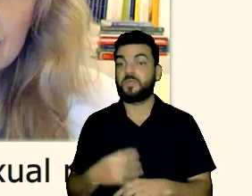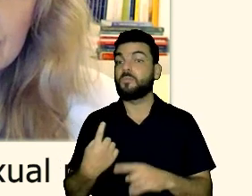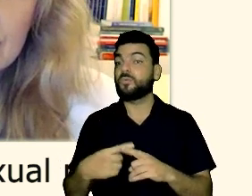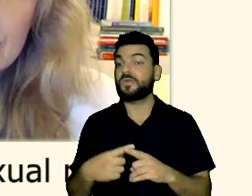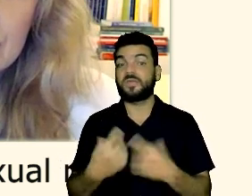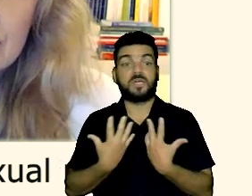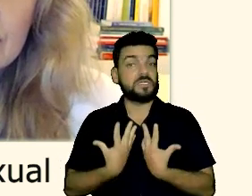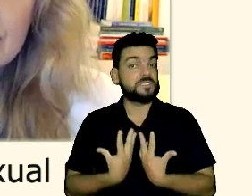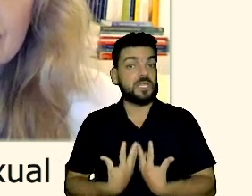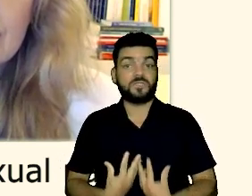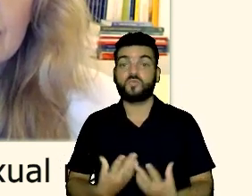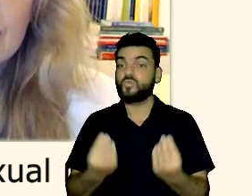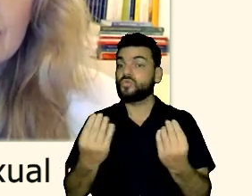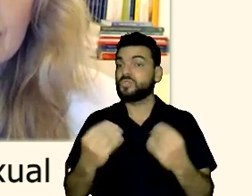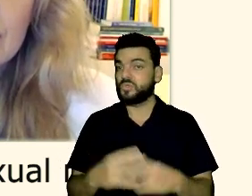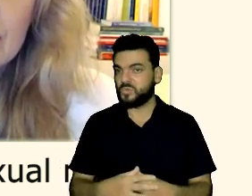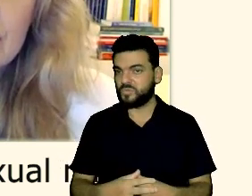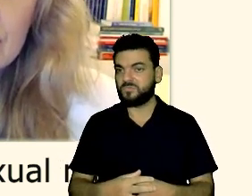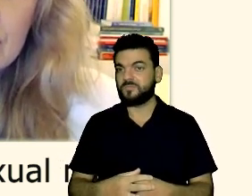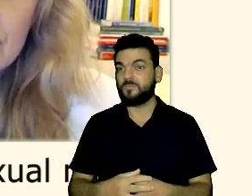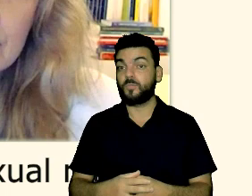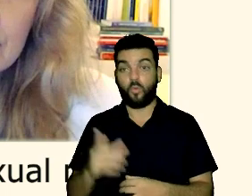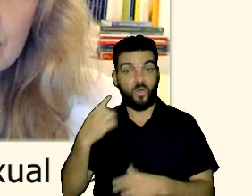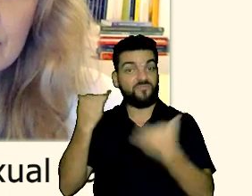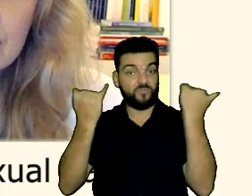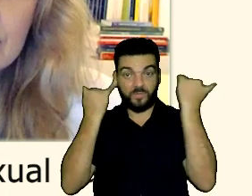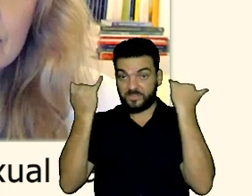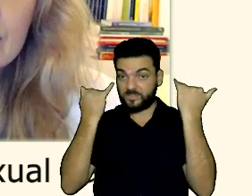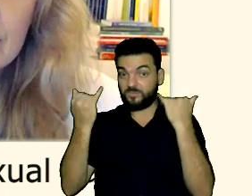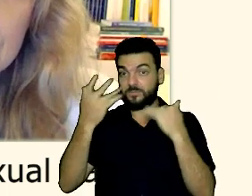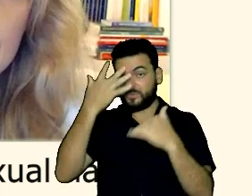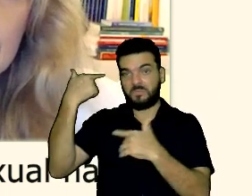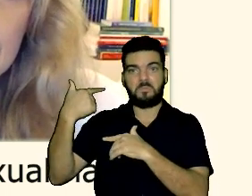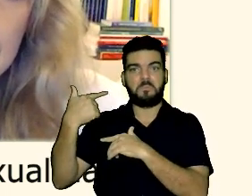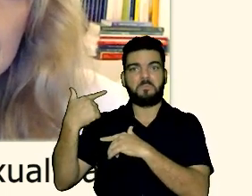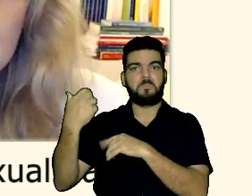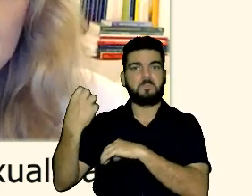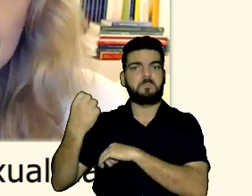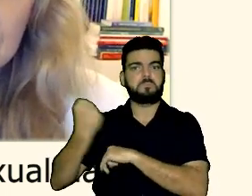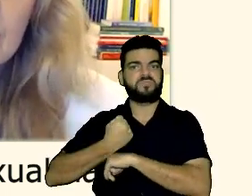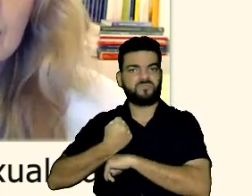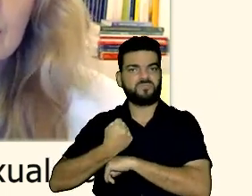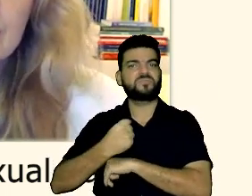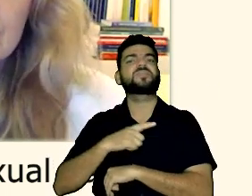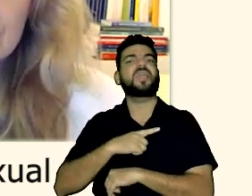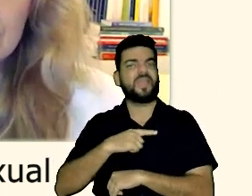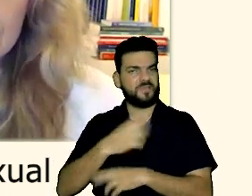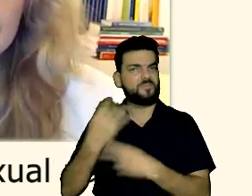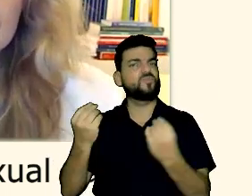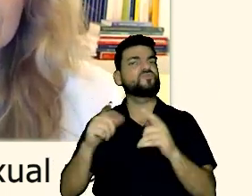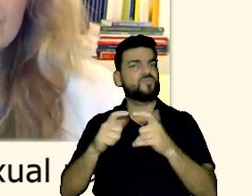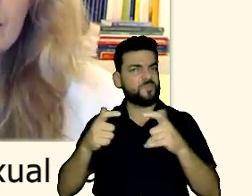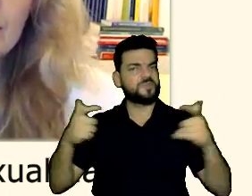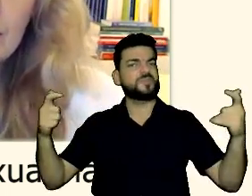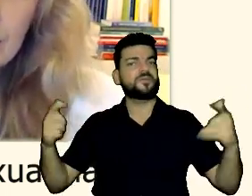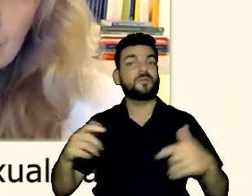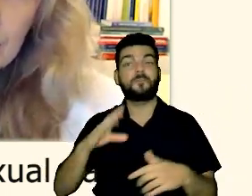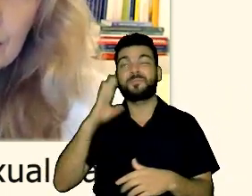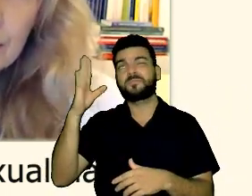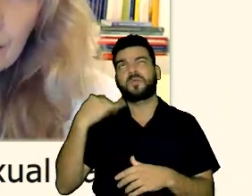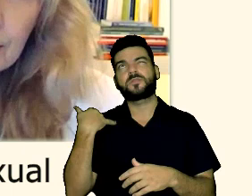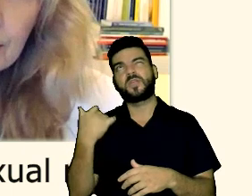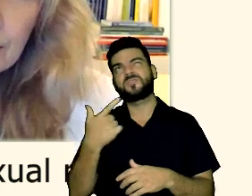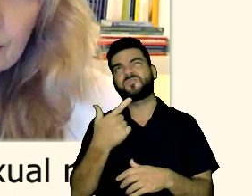muita atenção nisso, porque o nível e o número de suicídios tem aumentado muito,